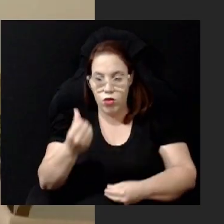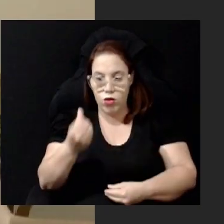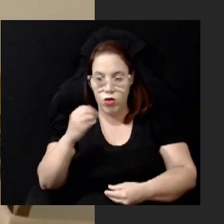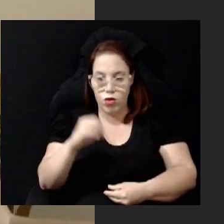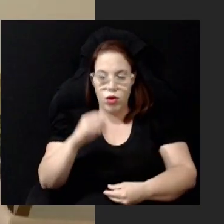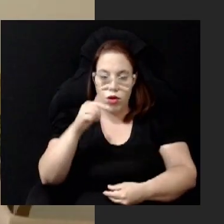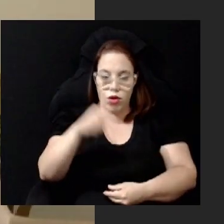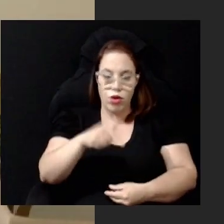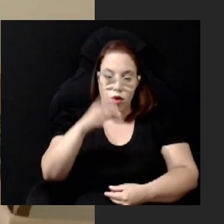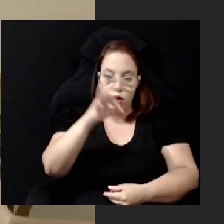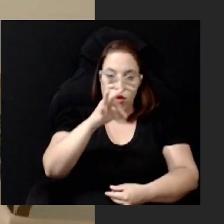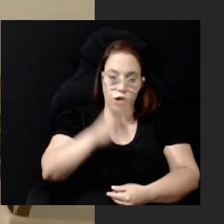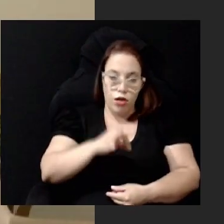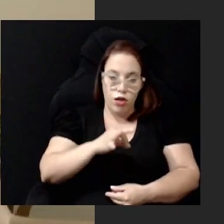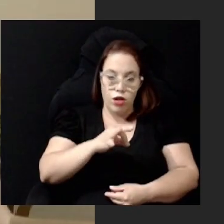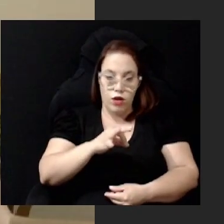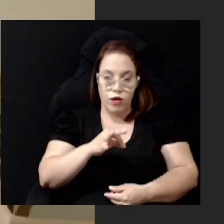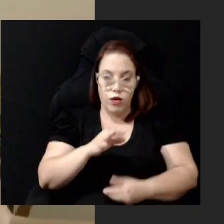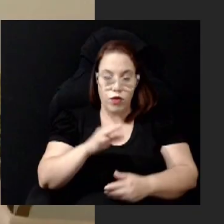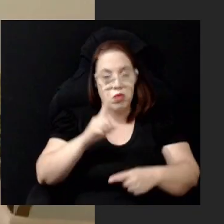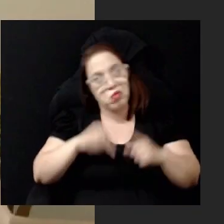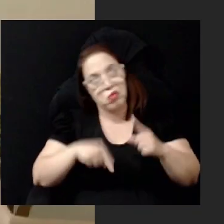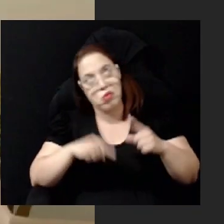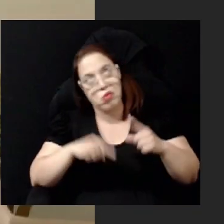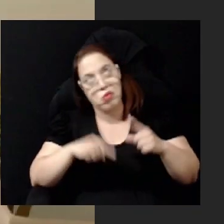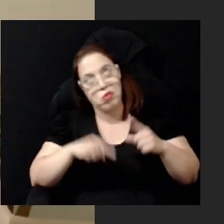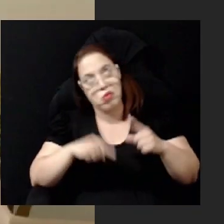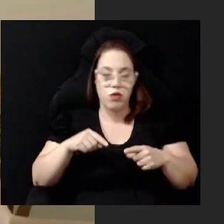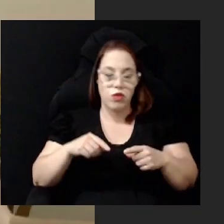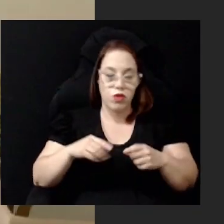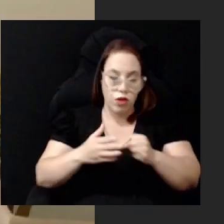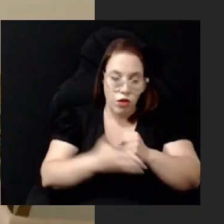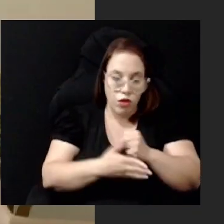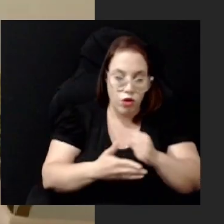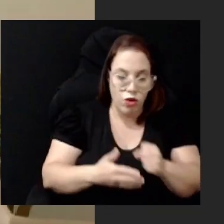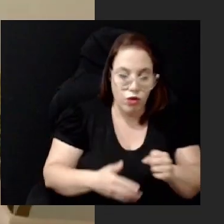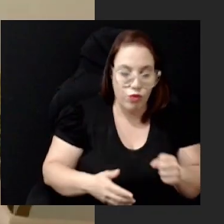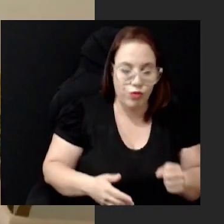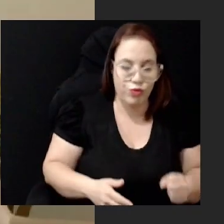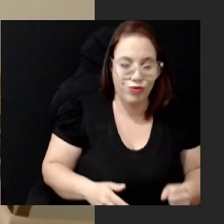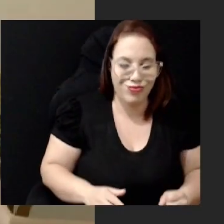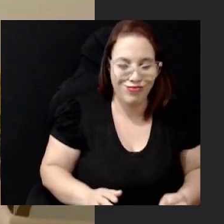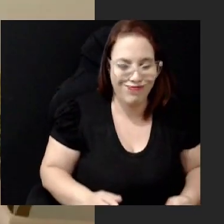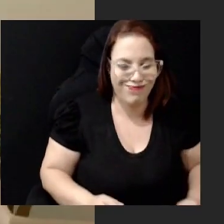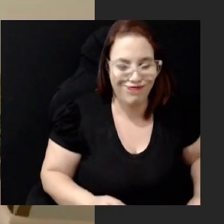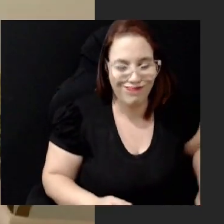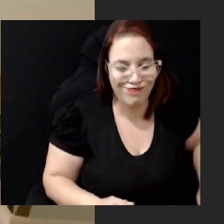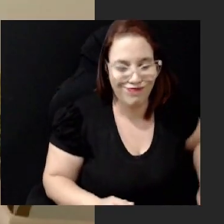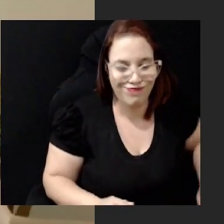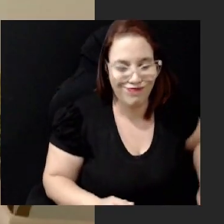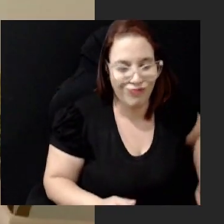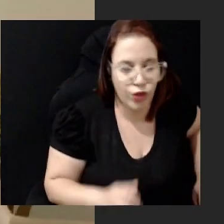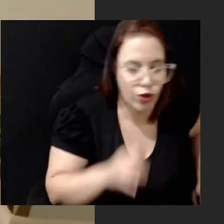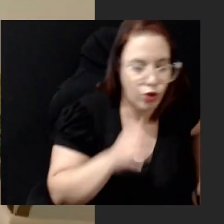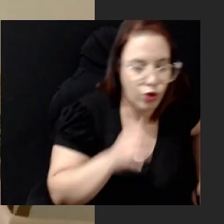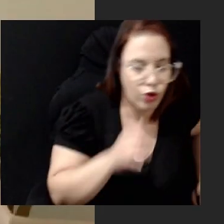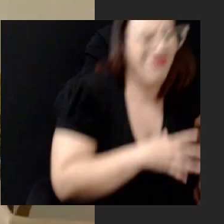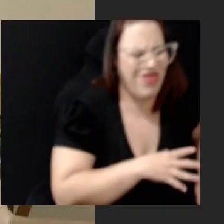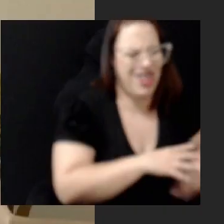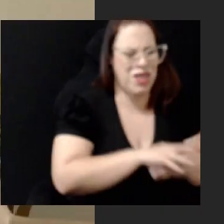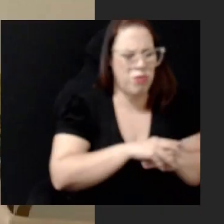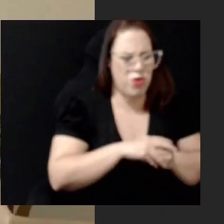a 70%, pelo menos. Alguns subtipos de câncer ósseo vão ter mais chances de cura, vão ter